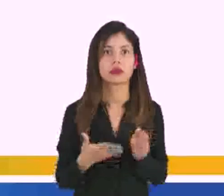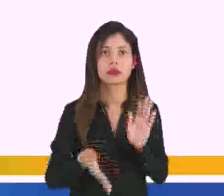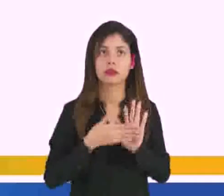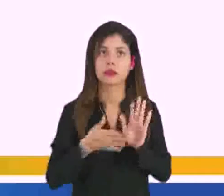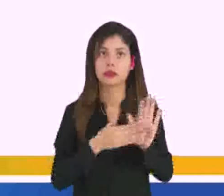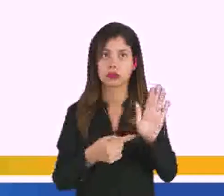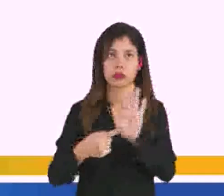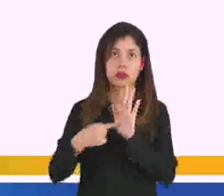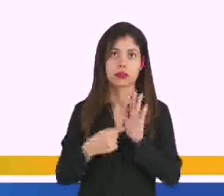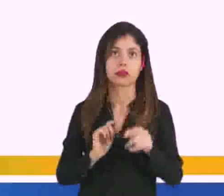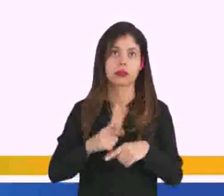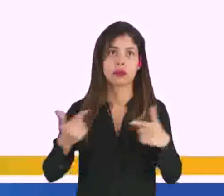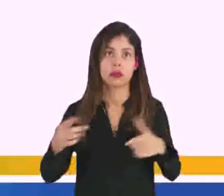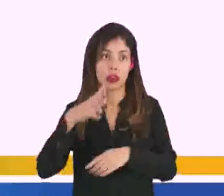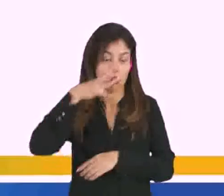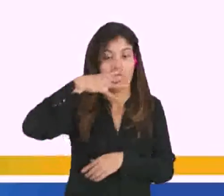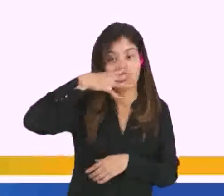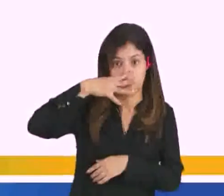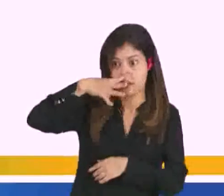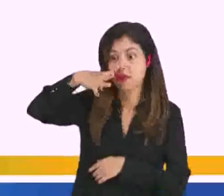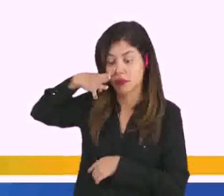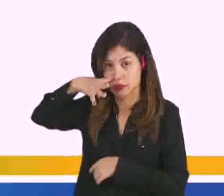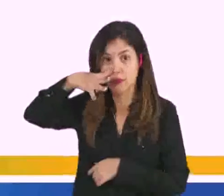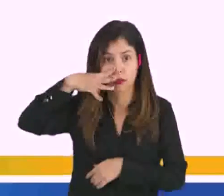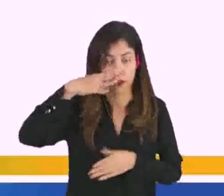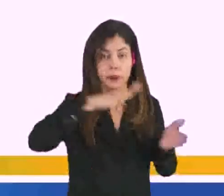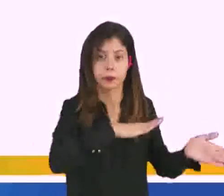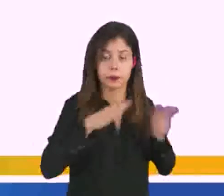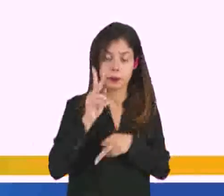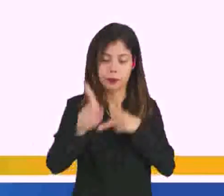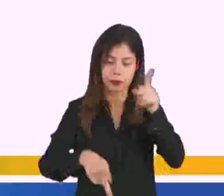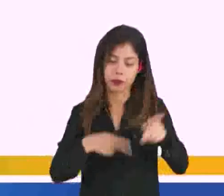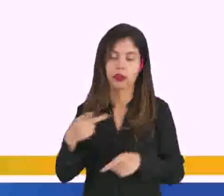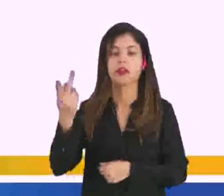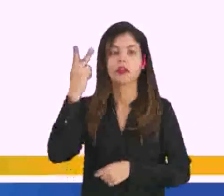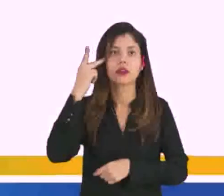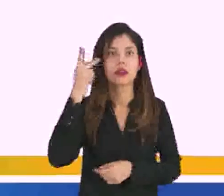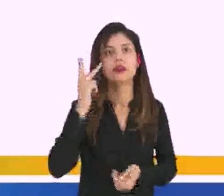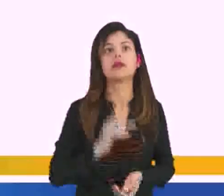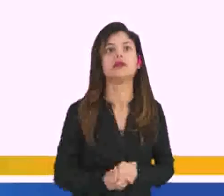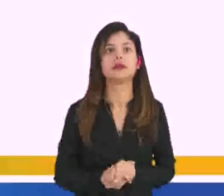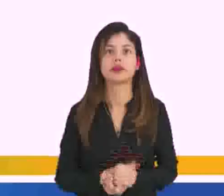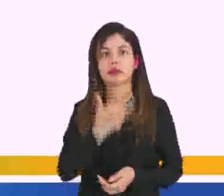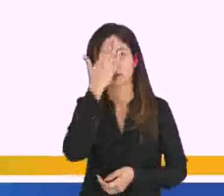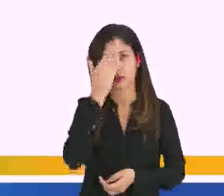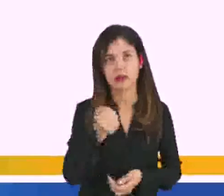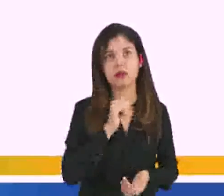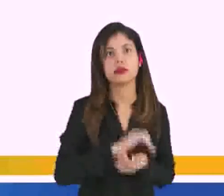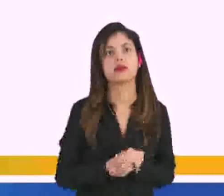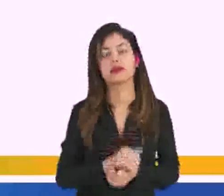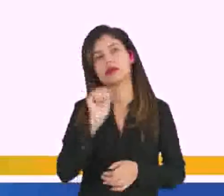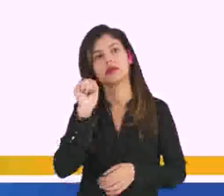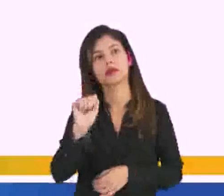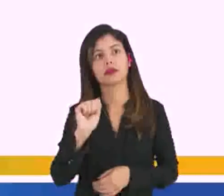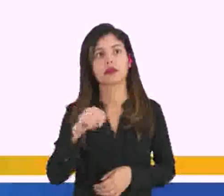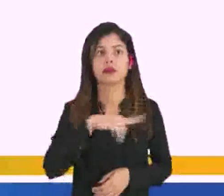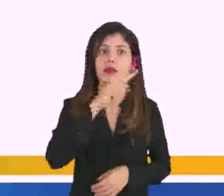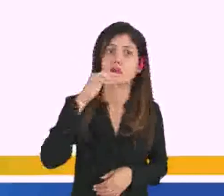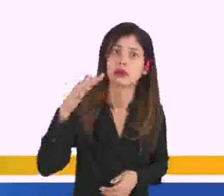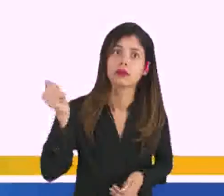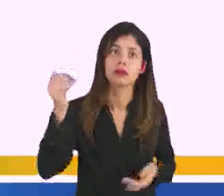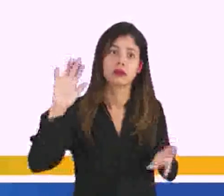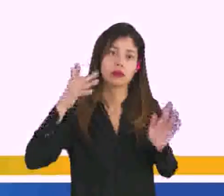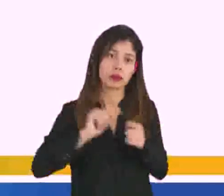que promoveu a esse candidato bastante admiração e apoio por parte da população paulista. Então, sabe-se que o candidato